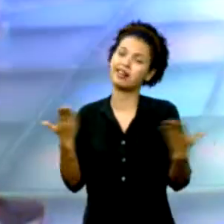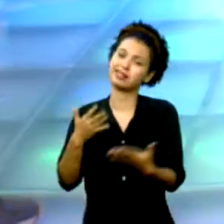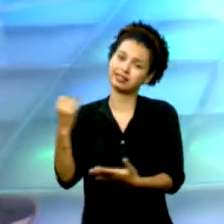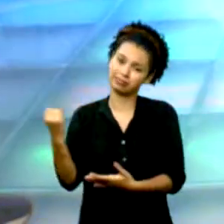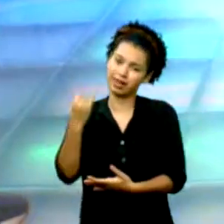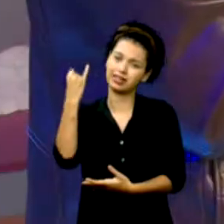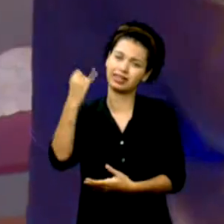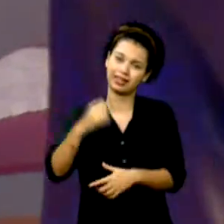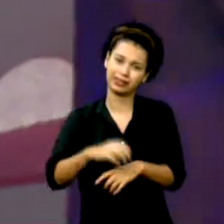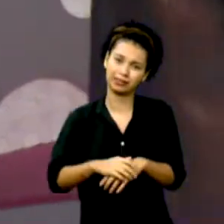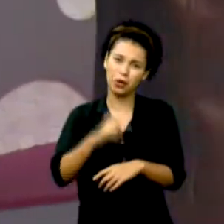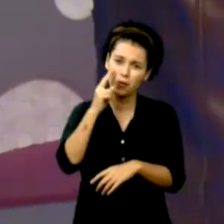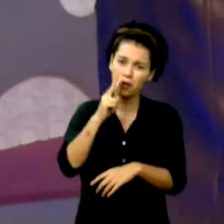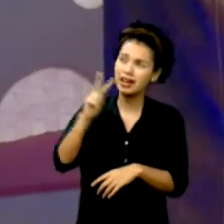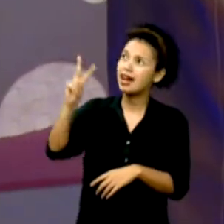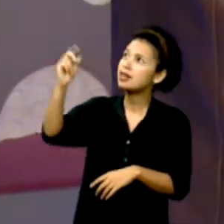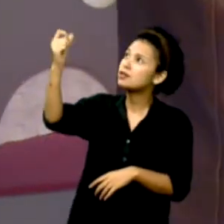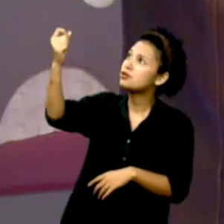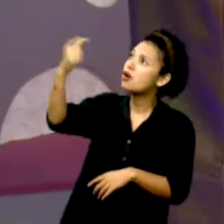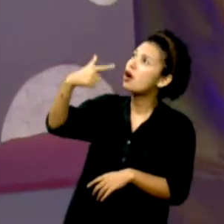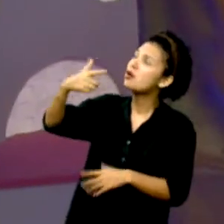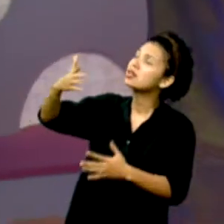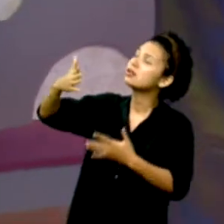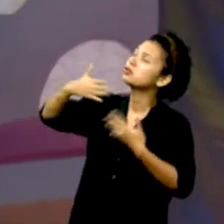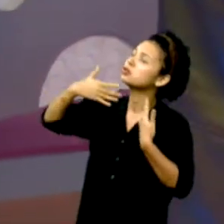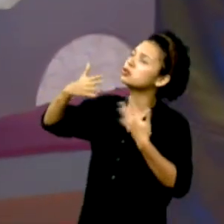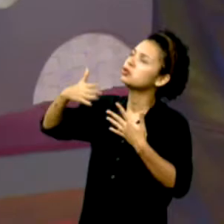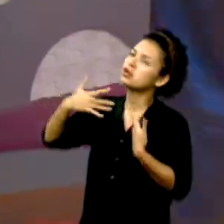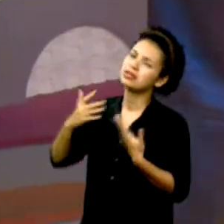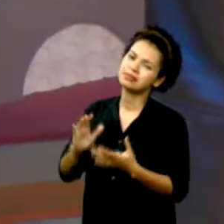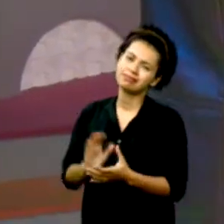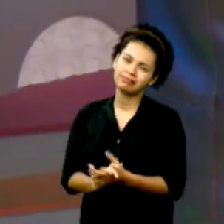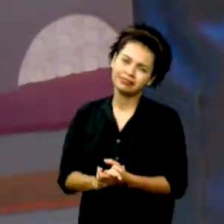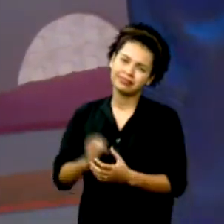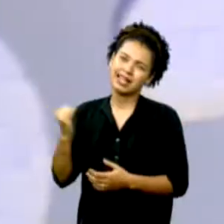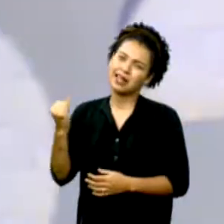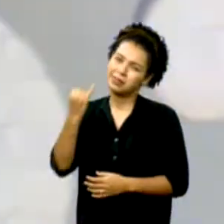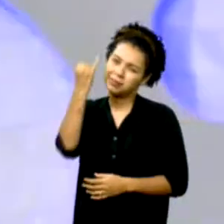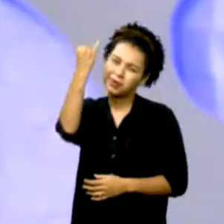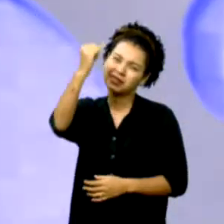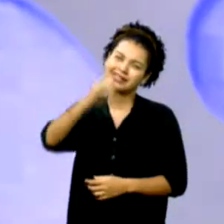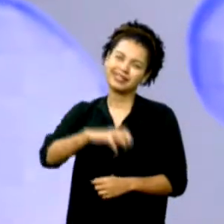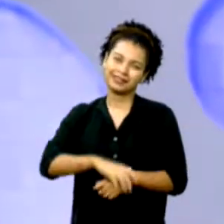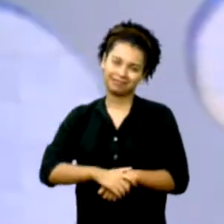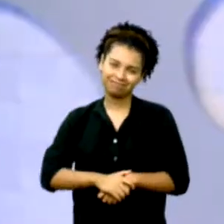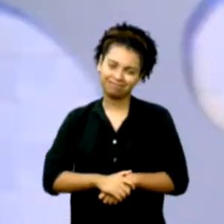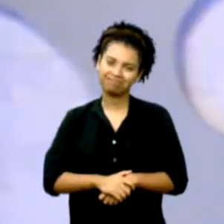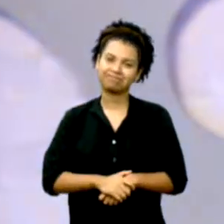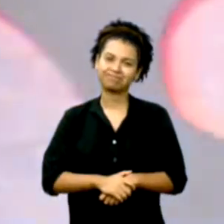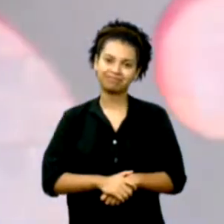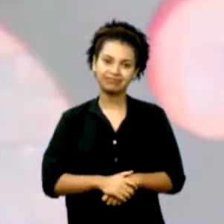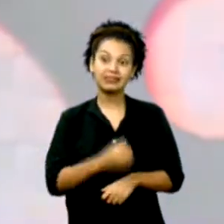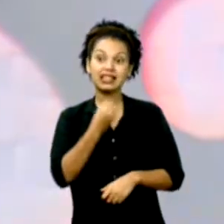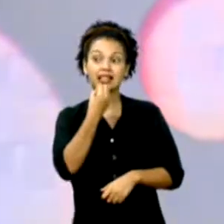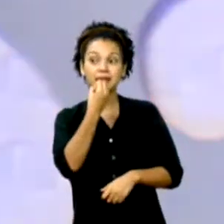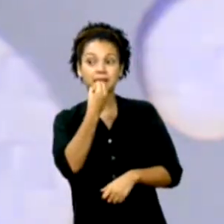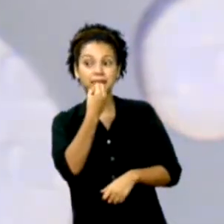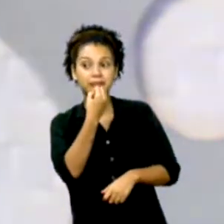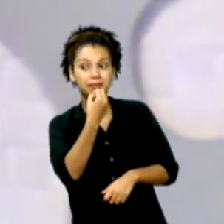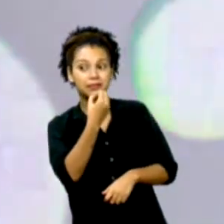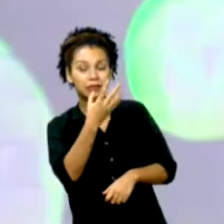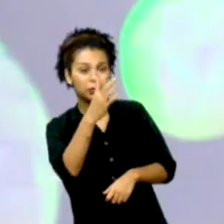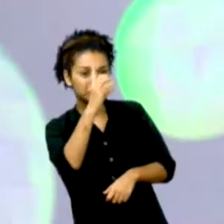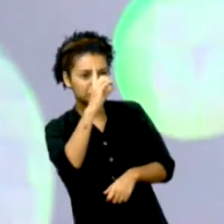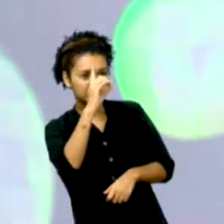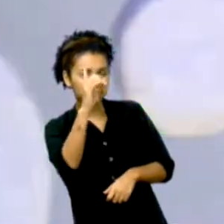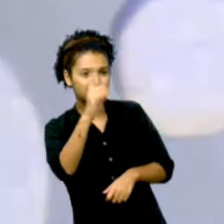Como olhar o sol, sentir o calor do sol. Como mudou, não é? É, dar um bom dia. Bom dia, olhar